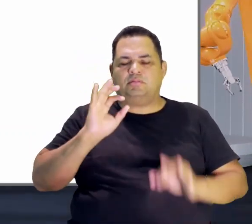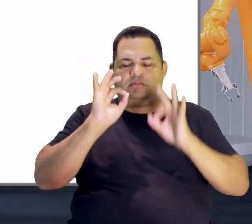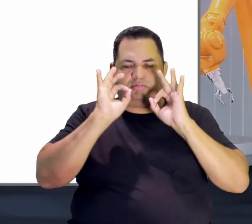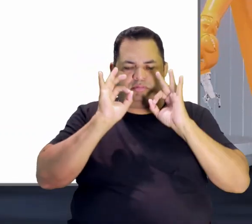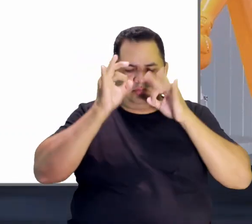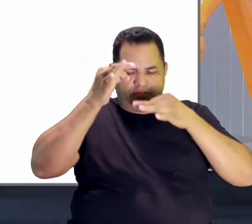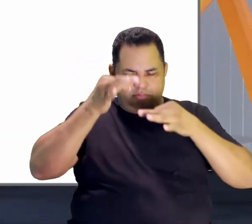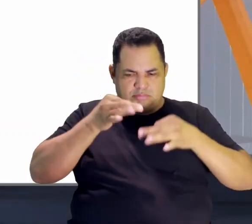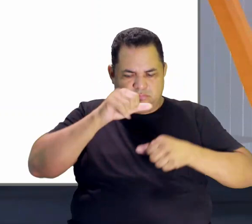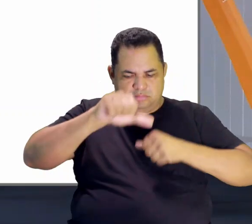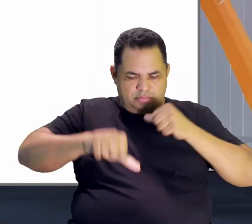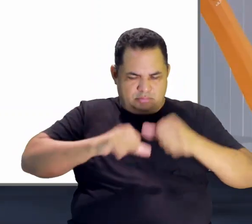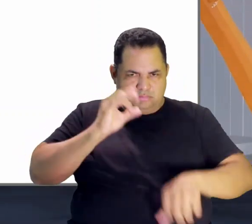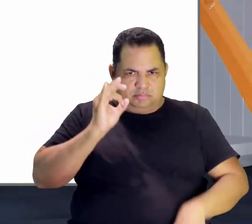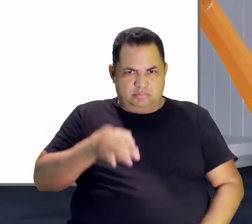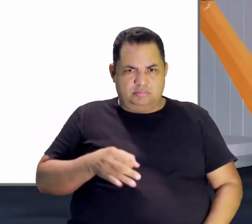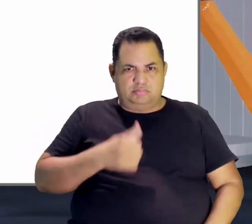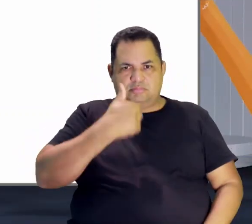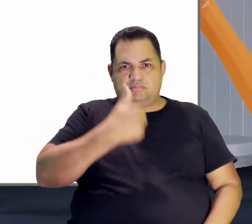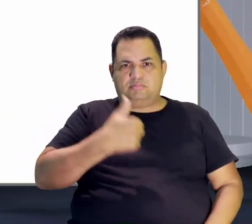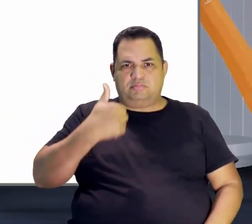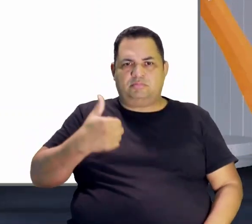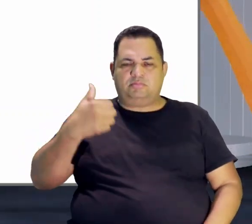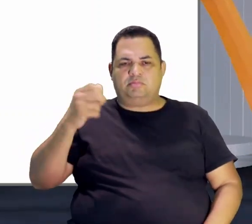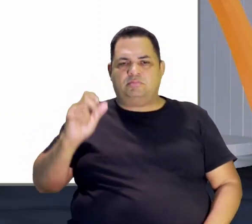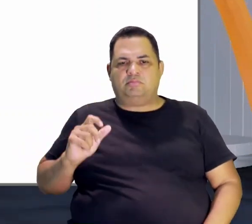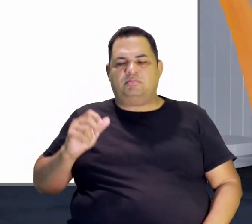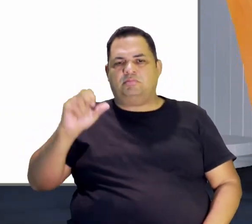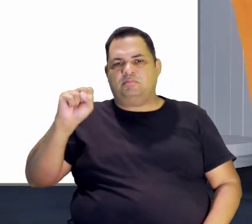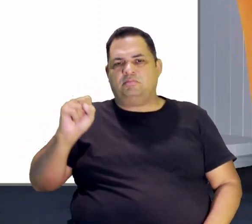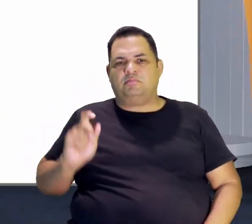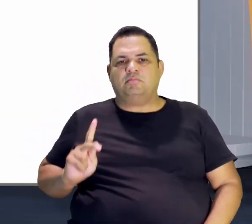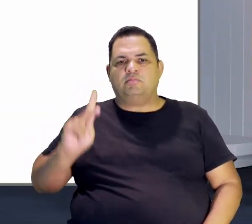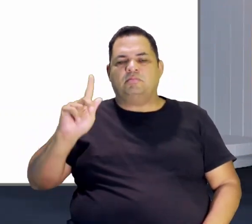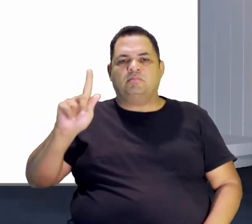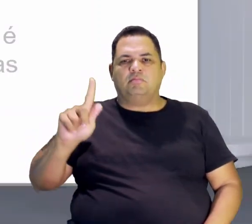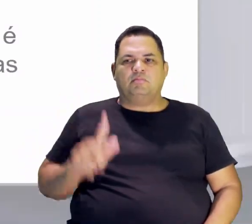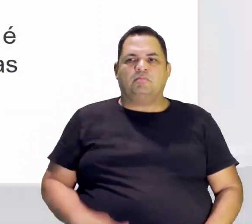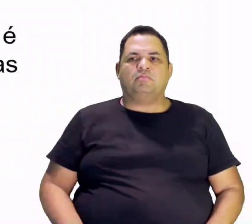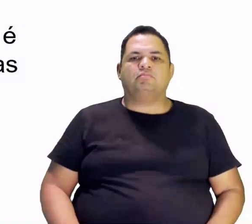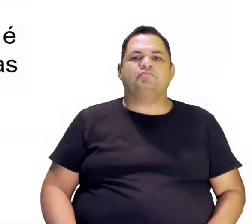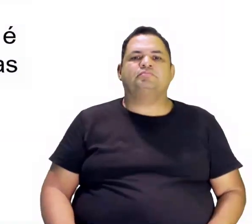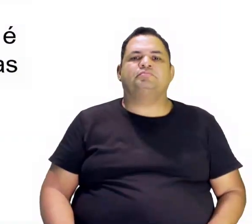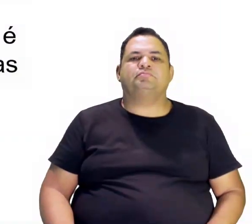correta, mas aí ela marca 118 quilogramas, que é o correto, tá bom? Vamos lá, então.